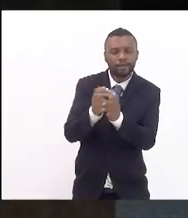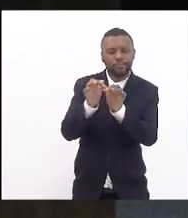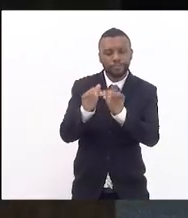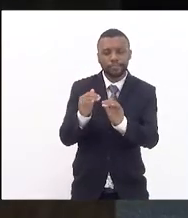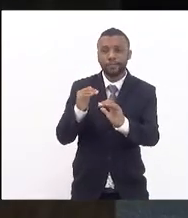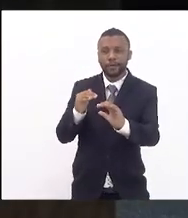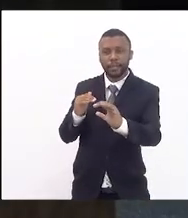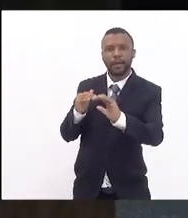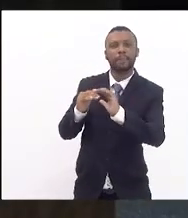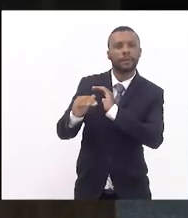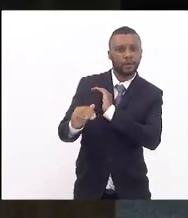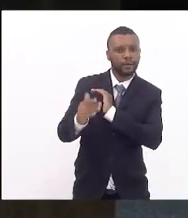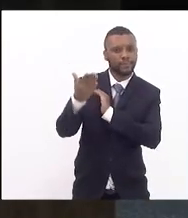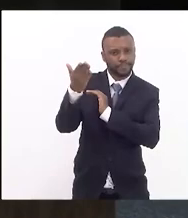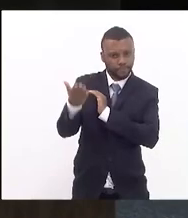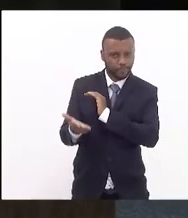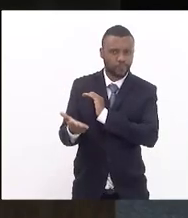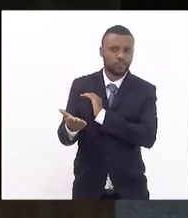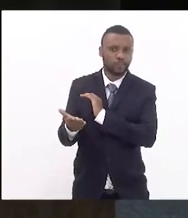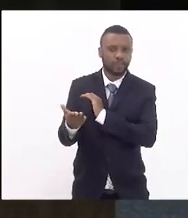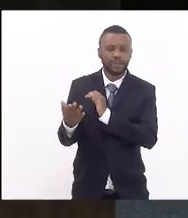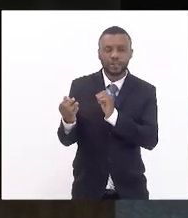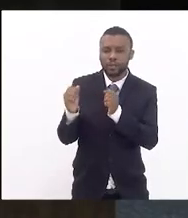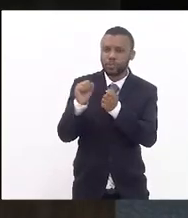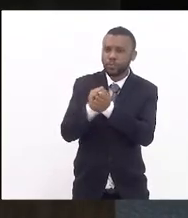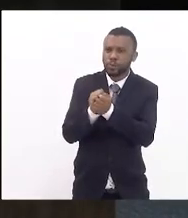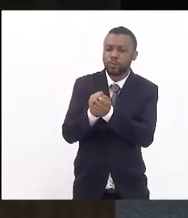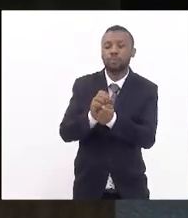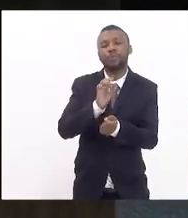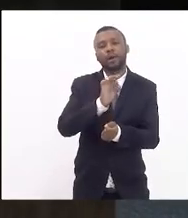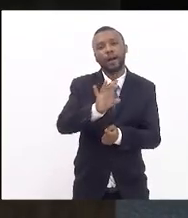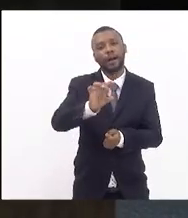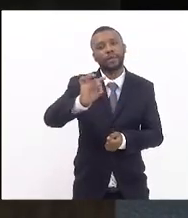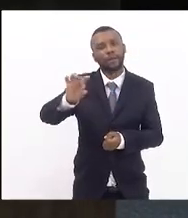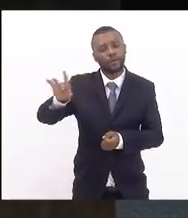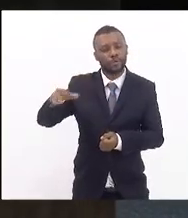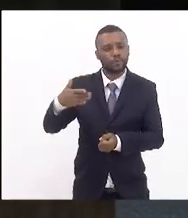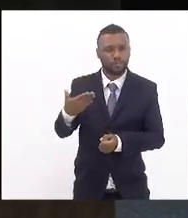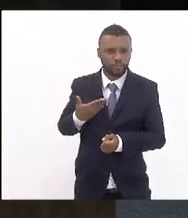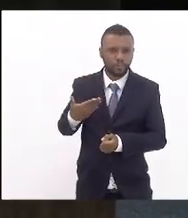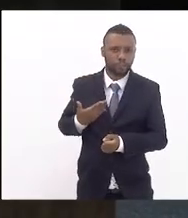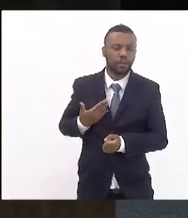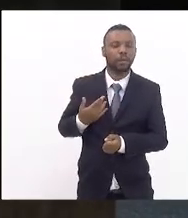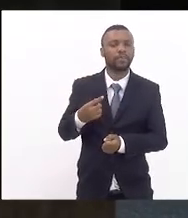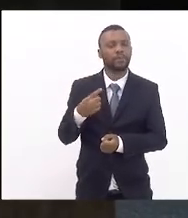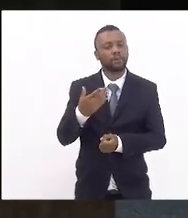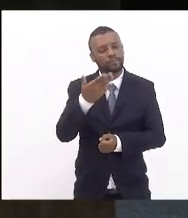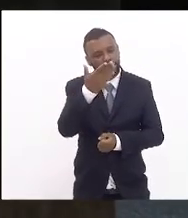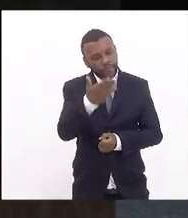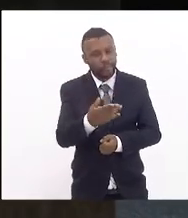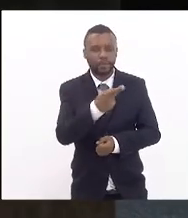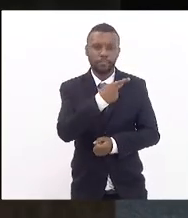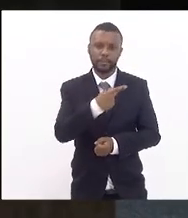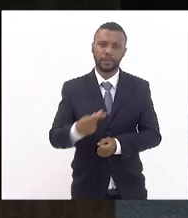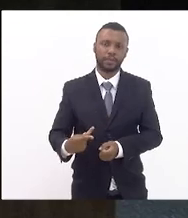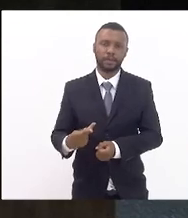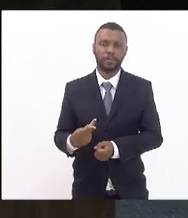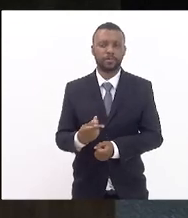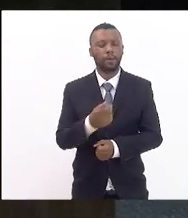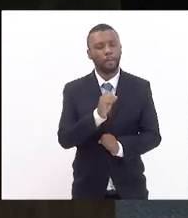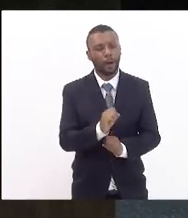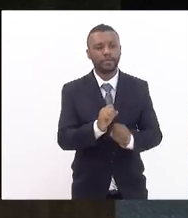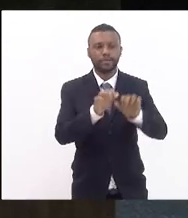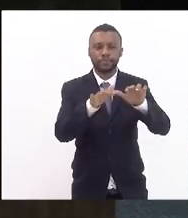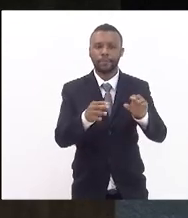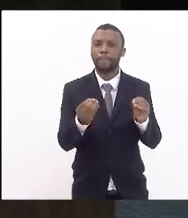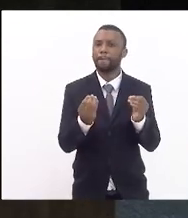no nome de todos, com cópia para cada um dos membros da CPI, para a excelência também publicar.